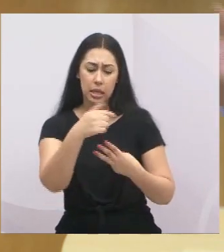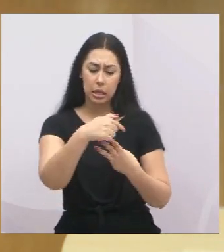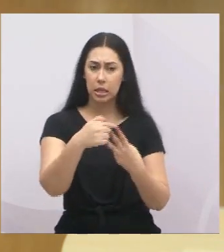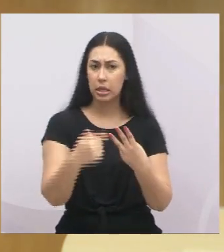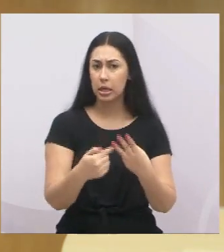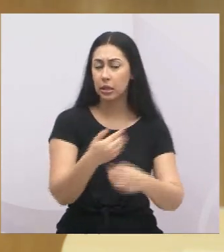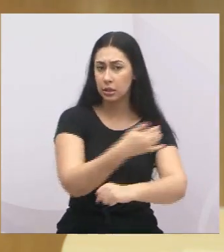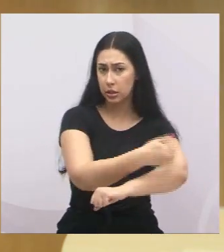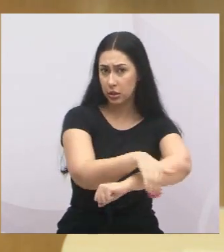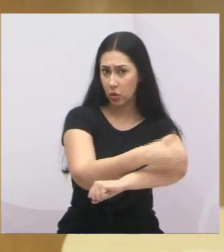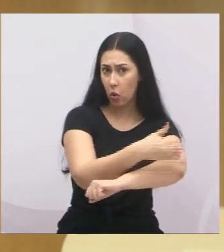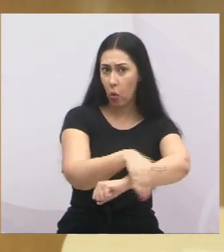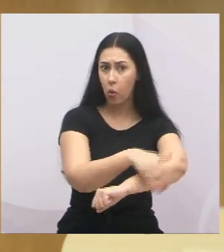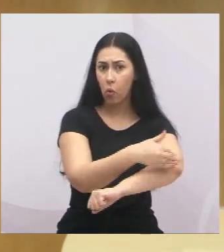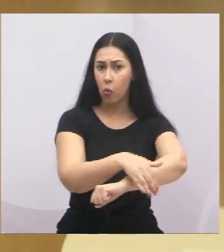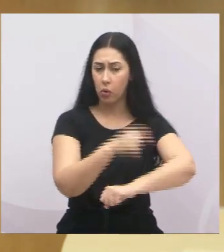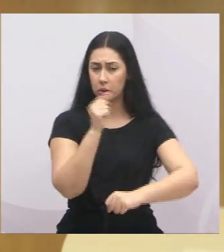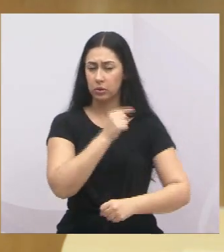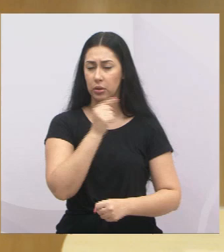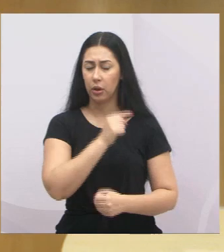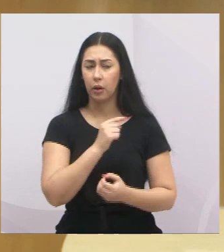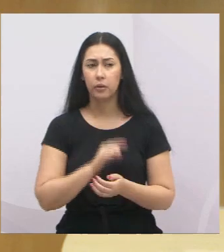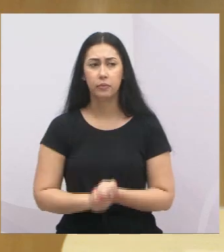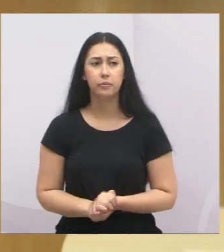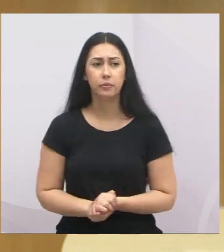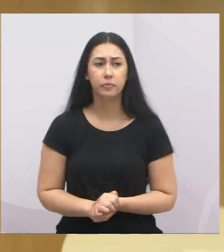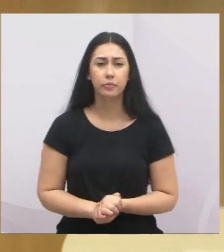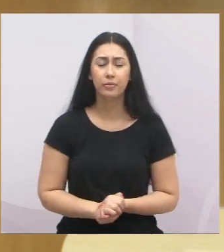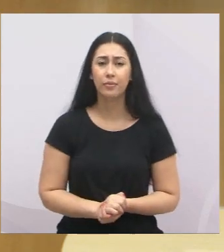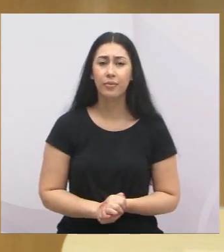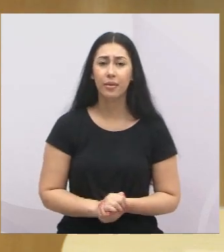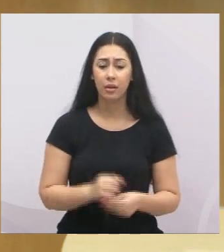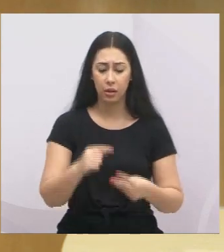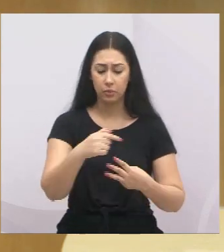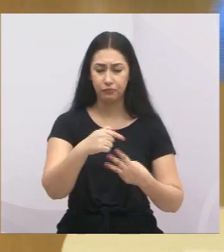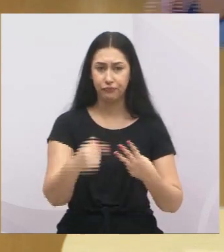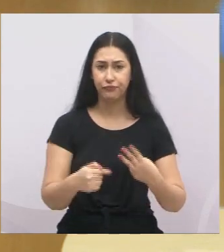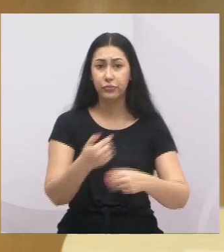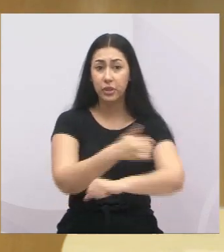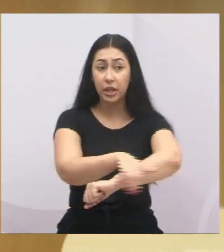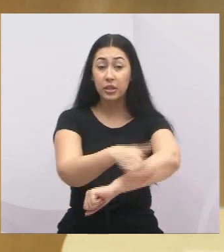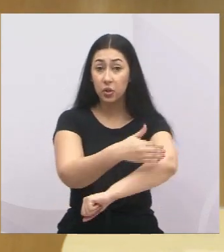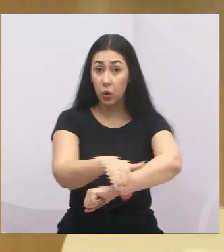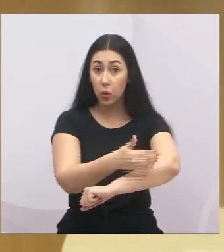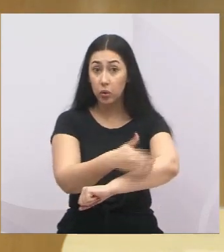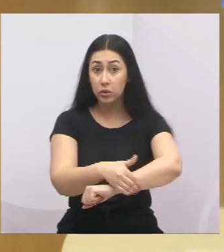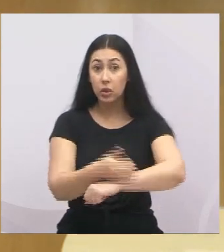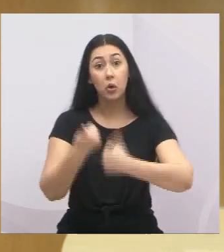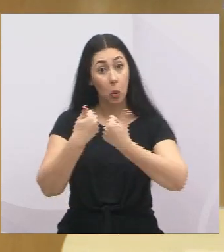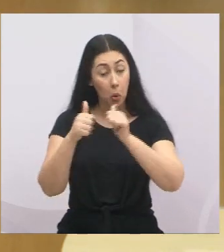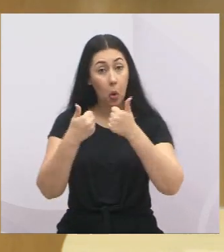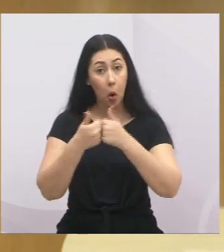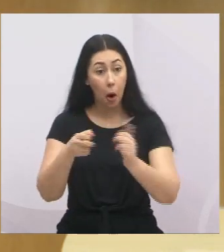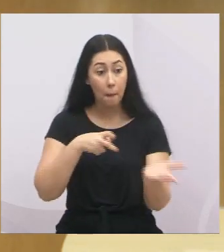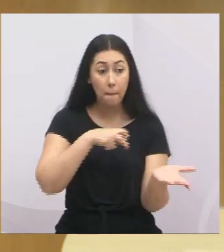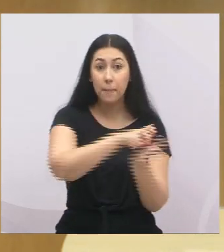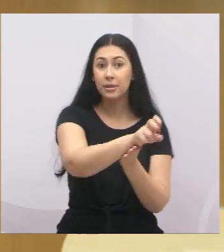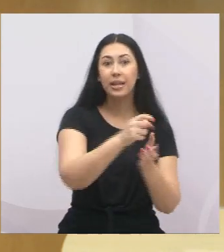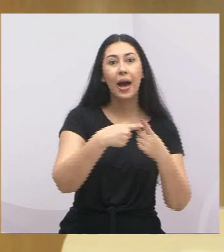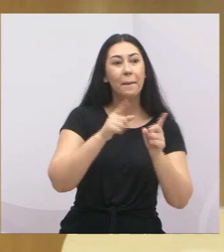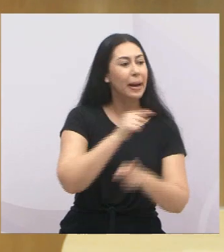outros vereadores, Paulinho, que já foi motorista. Lá tem 3 ruas, Aderbal, que o ônibus passa, e essas ruas não